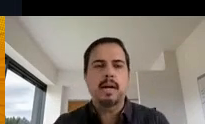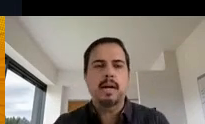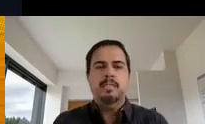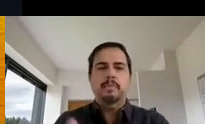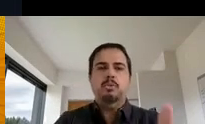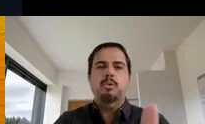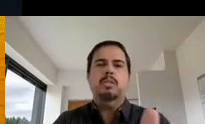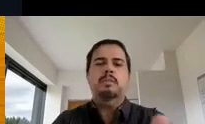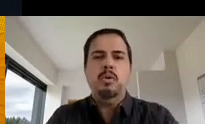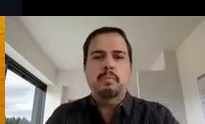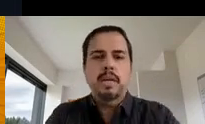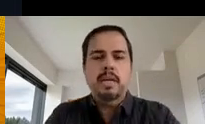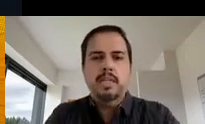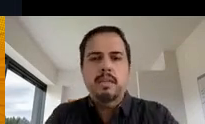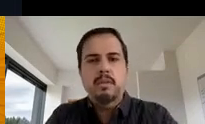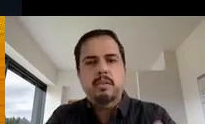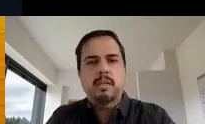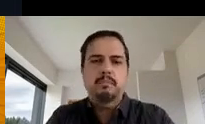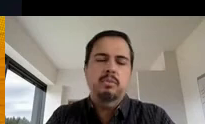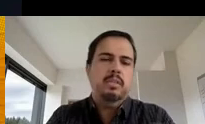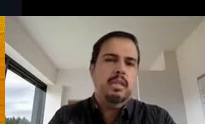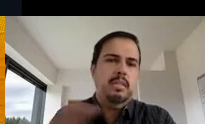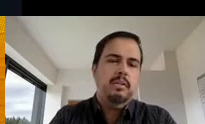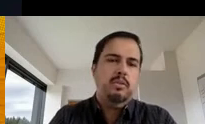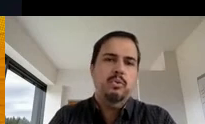conta bancária. Essa pessoa baixou um